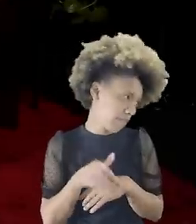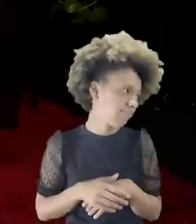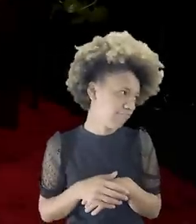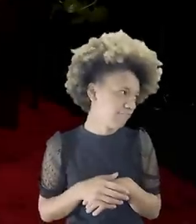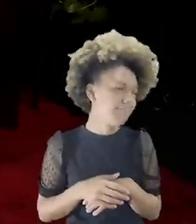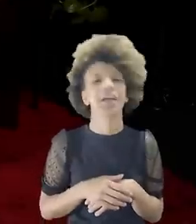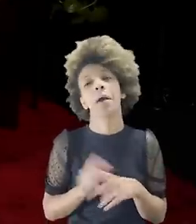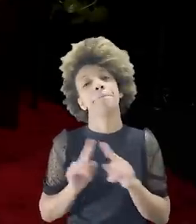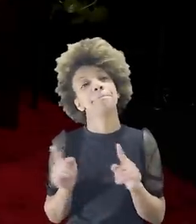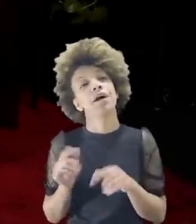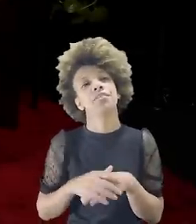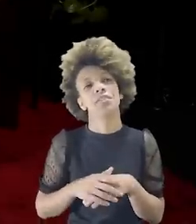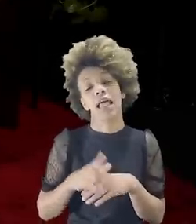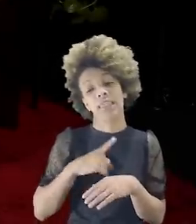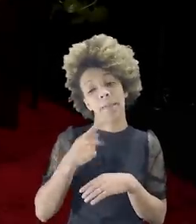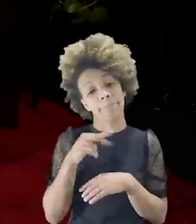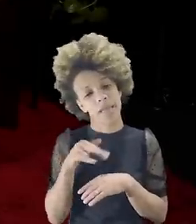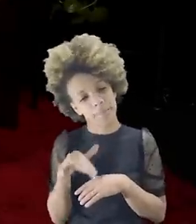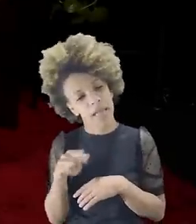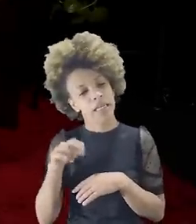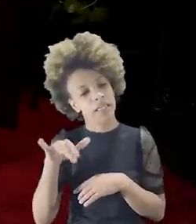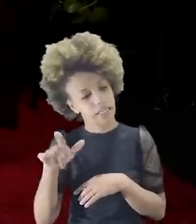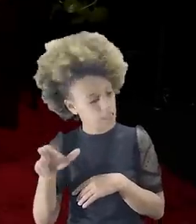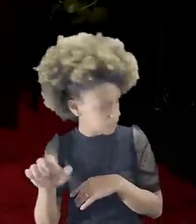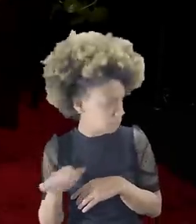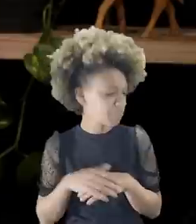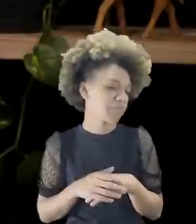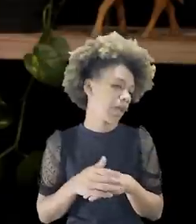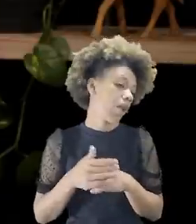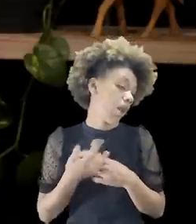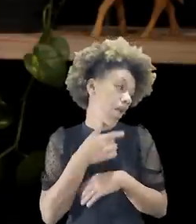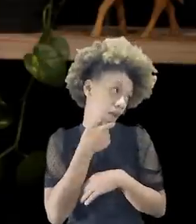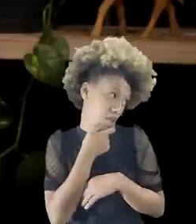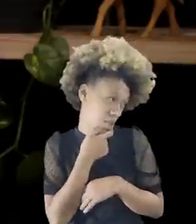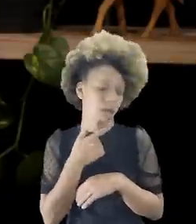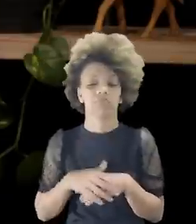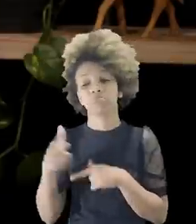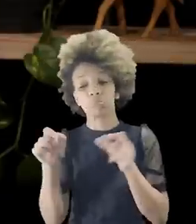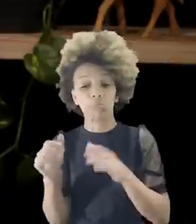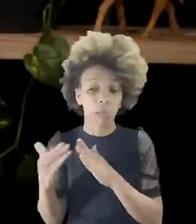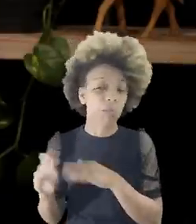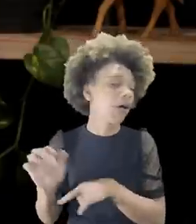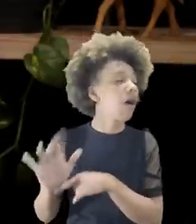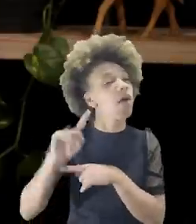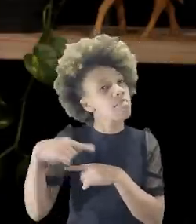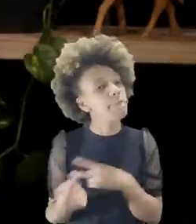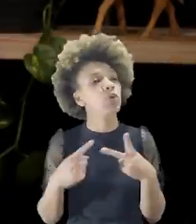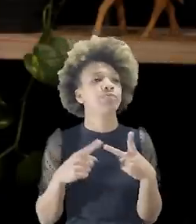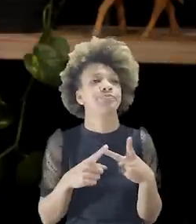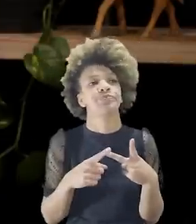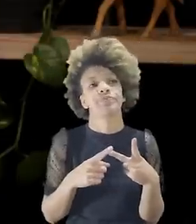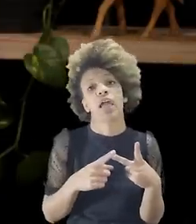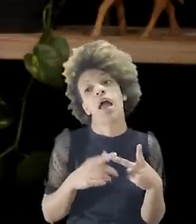e do futebol é jogar Premier League na verdade né jogar na Inglaterra ali os times periféricos da Europa tal aí depois você pega